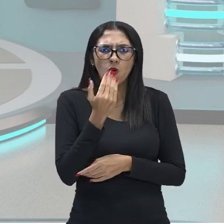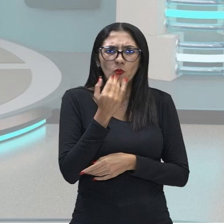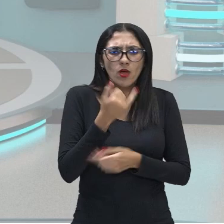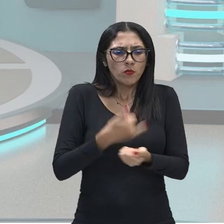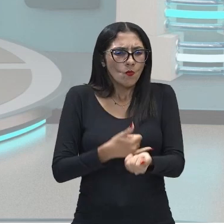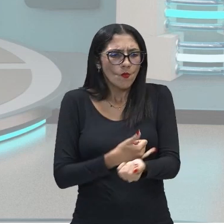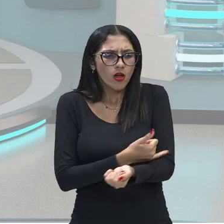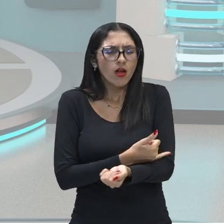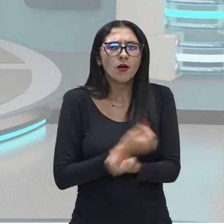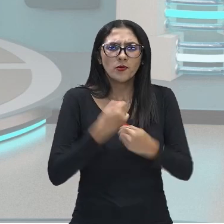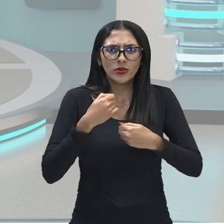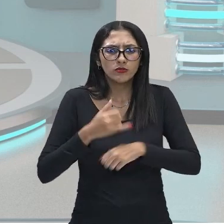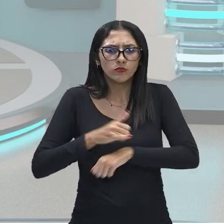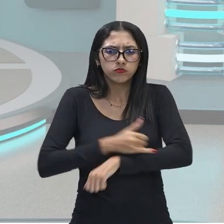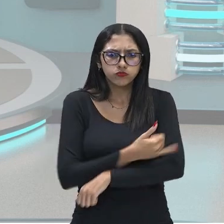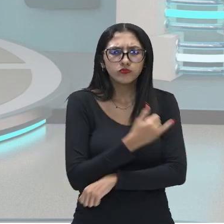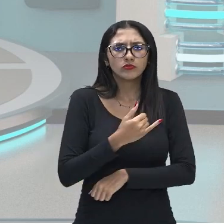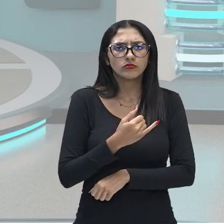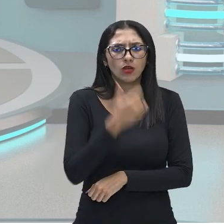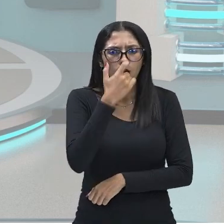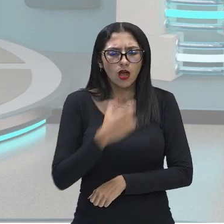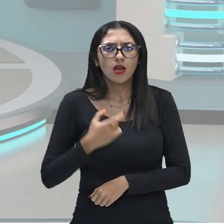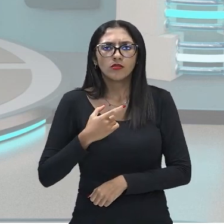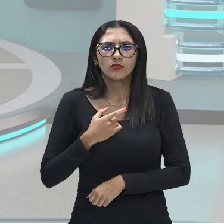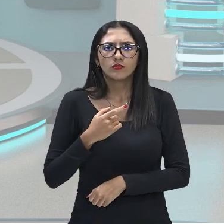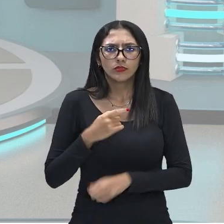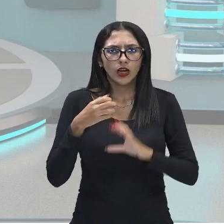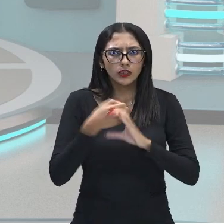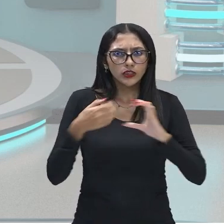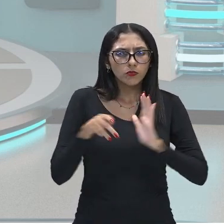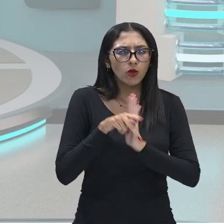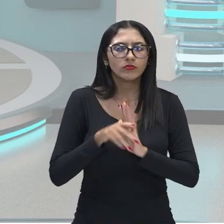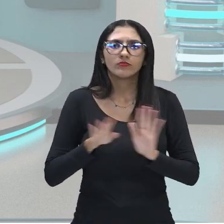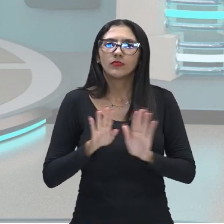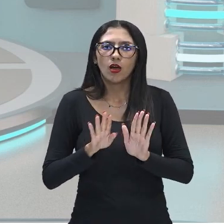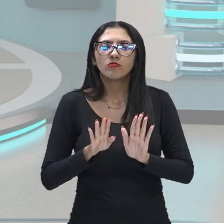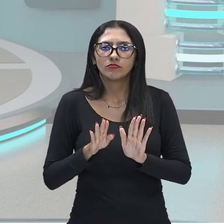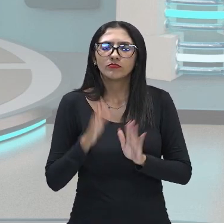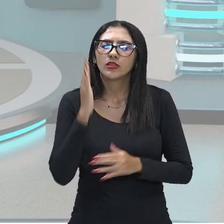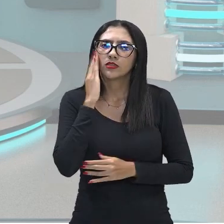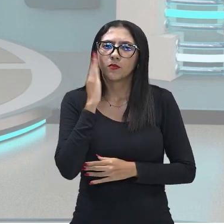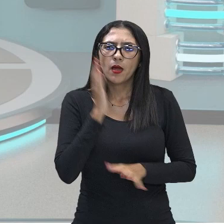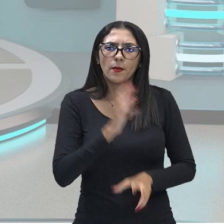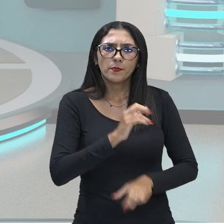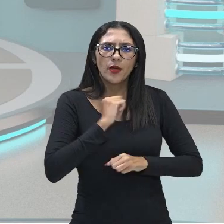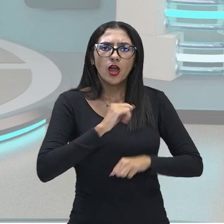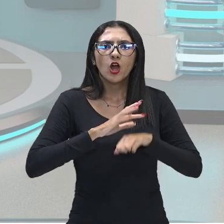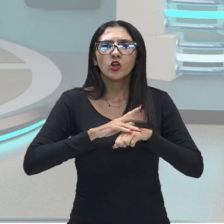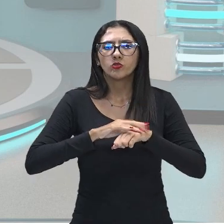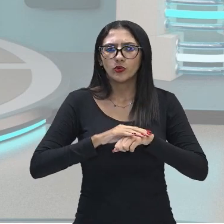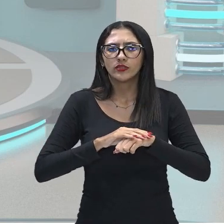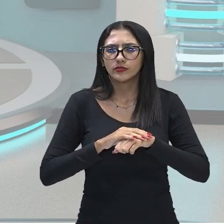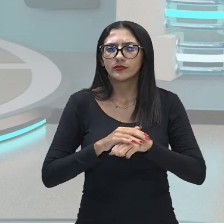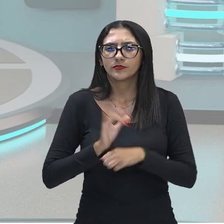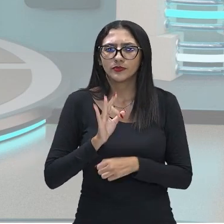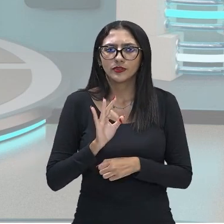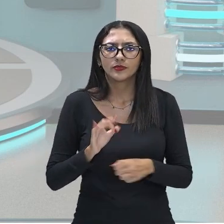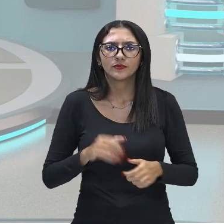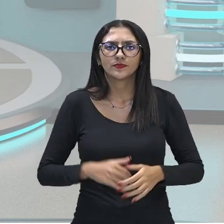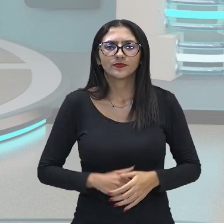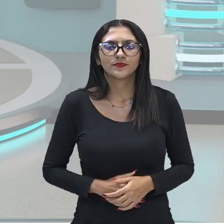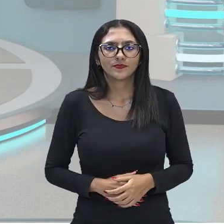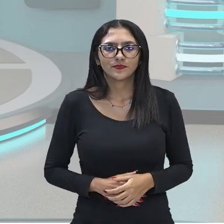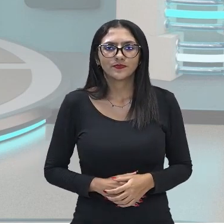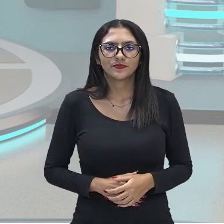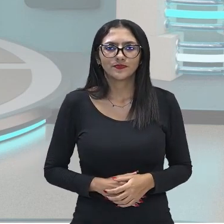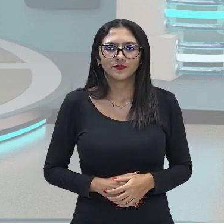engordar o meu metabolismo é rápido não isso pode desencadear outros problemas como os que citei ainda agora tá bom para esse